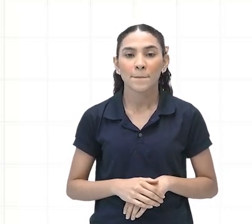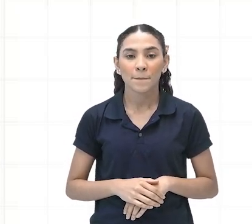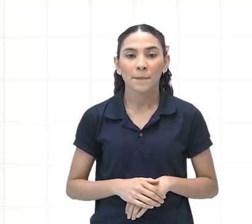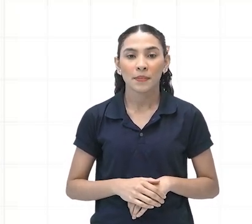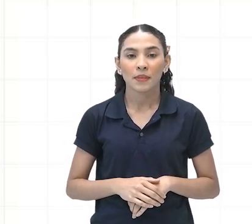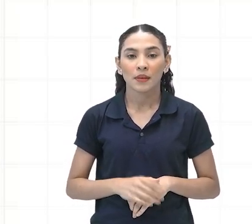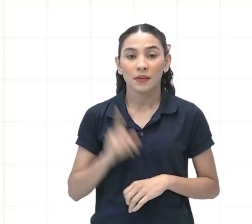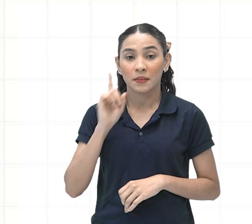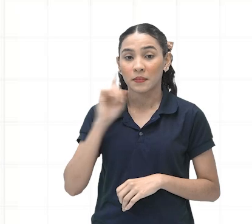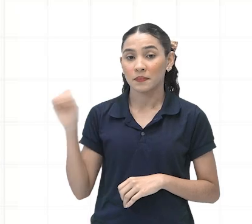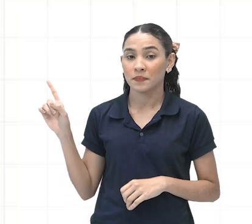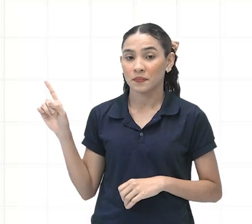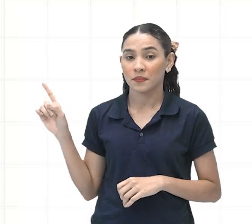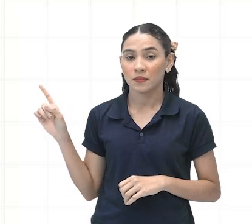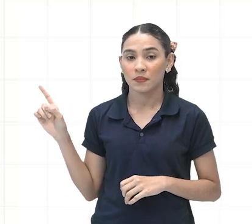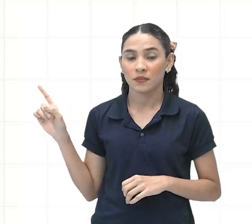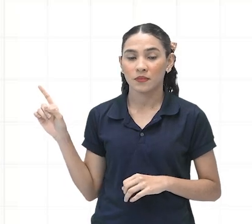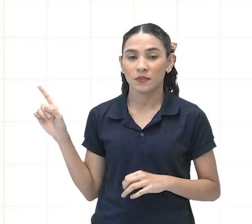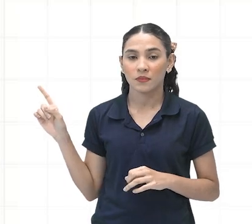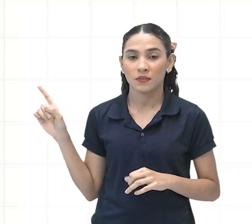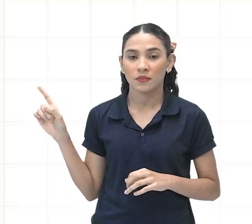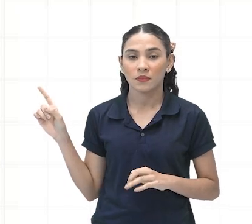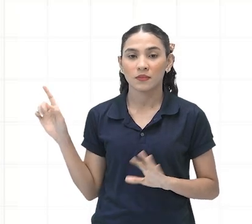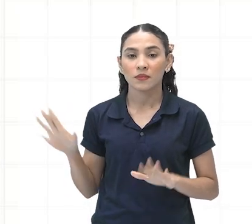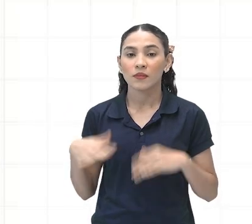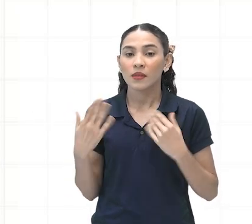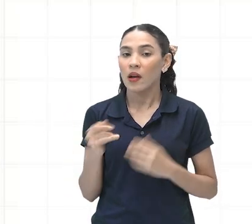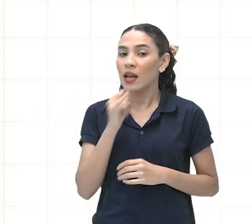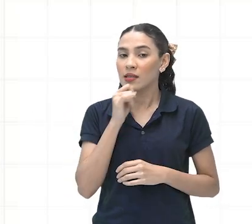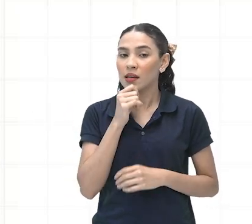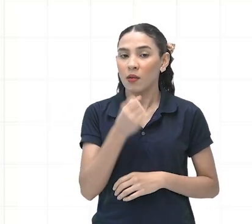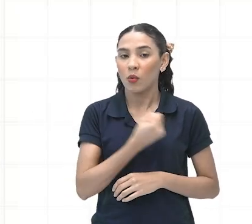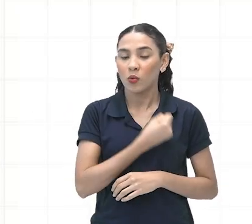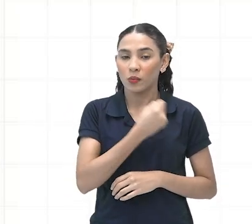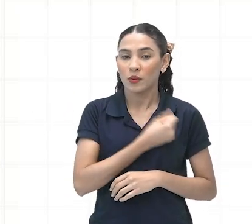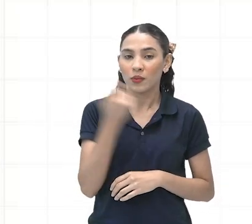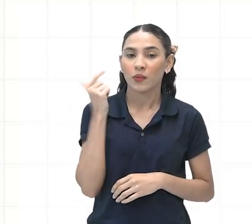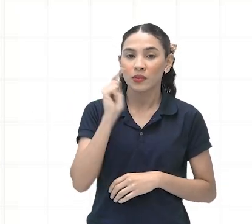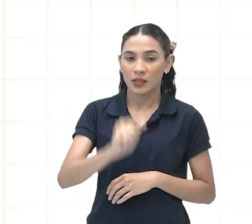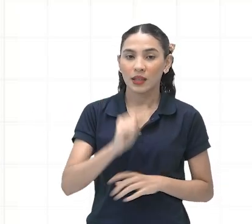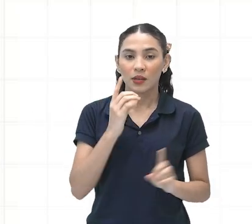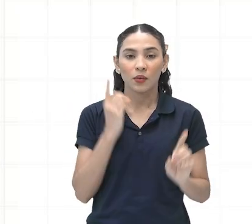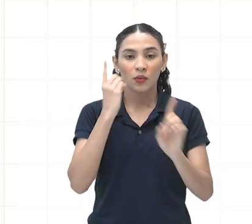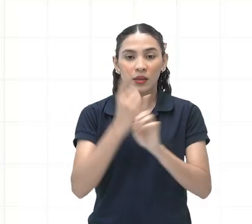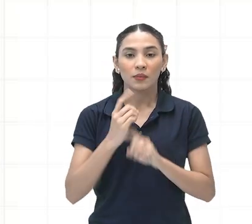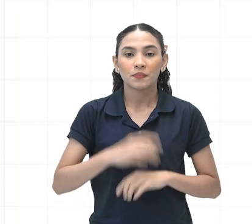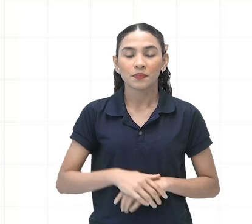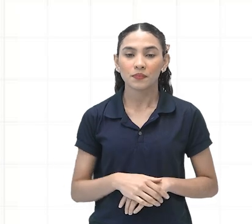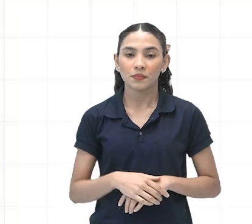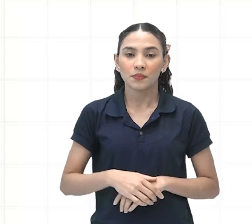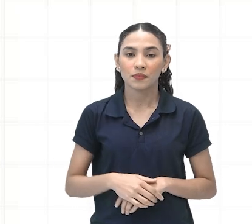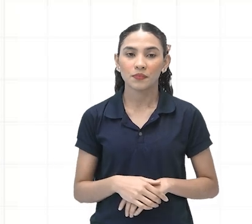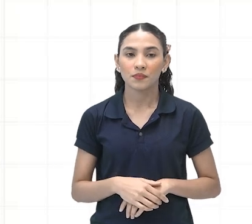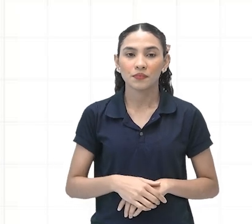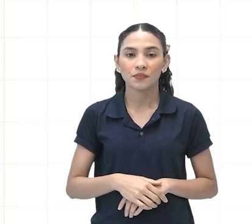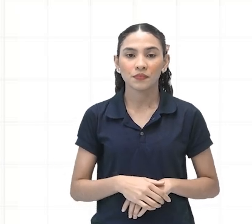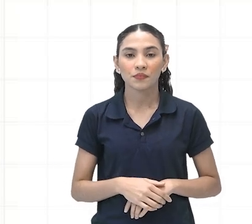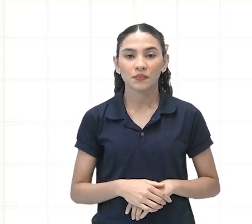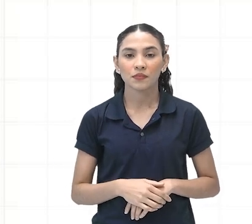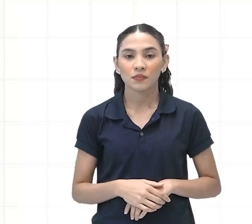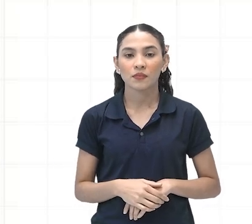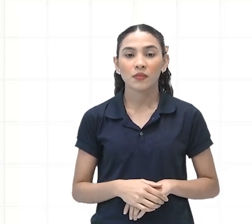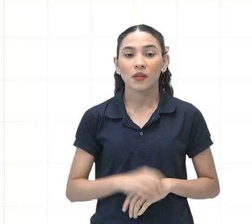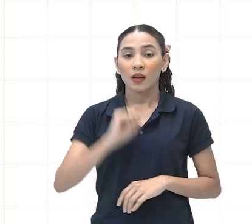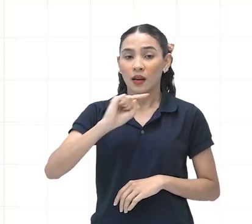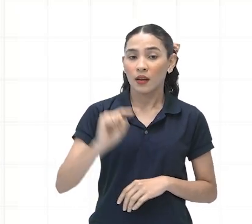essa andada da vírgula aqui, ó. Então o número que nós obtemos é o seguinte.